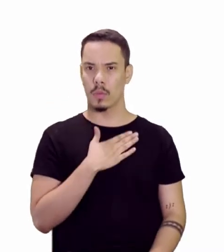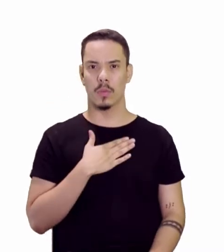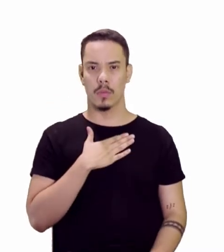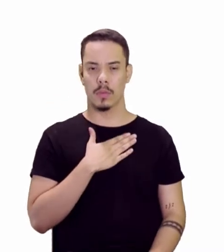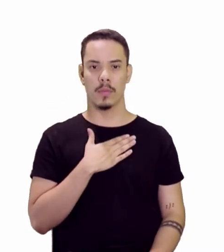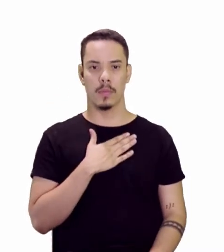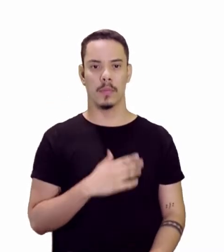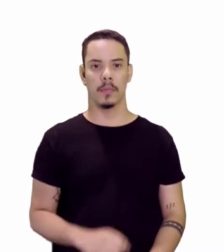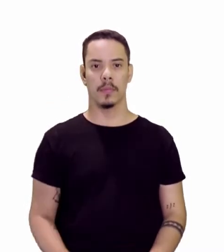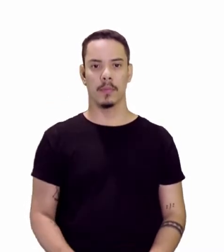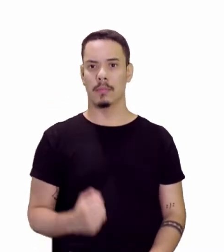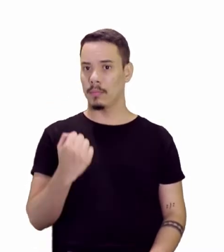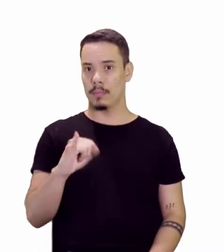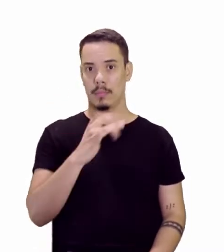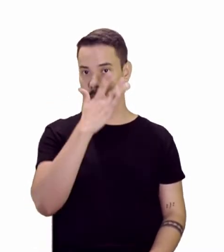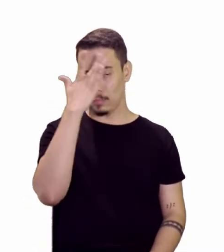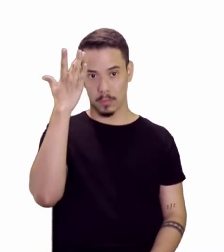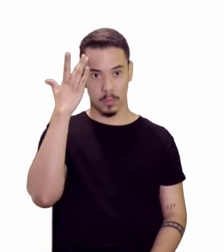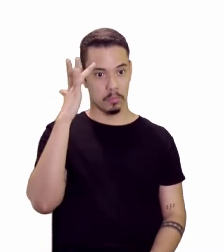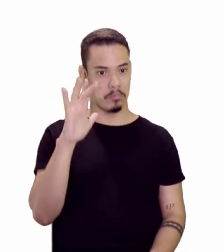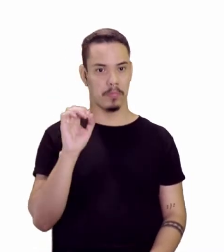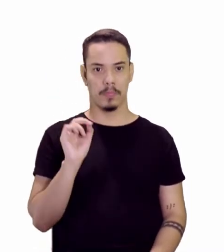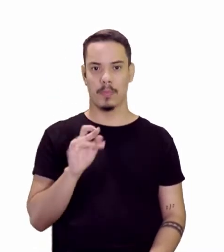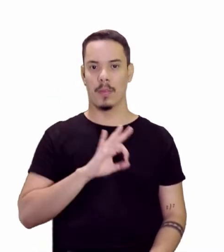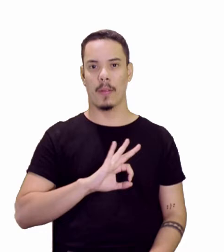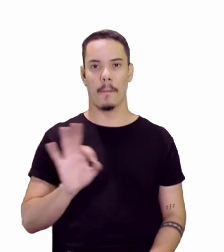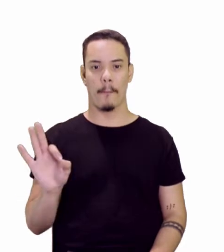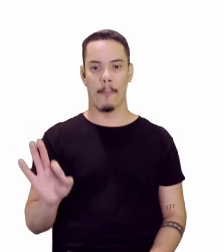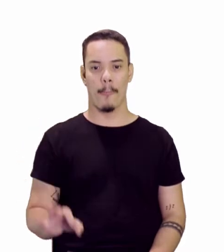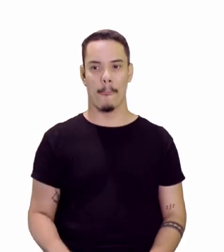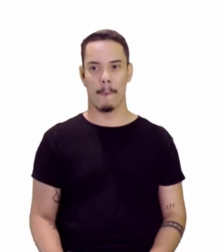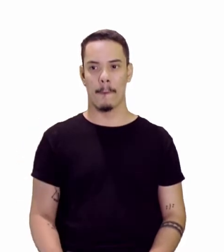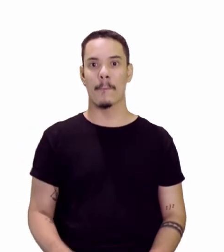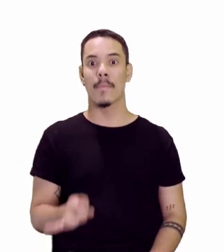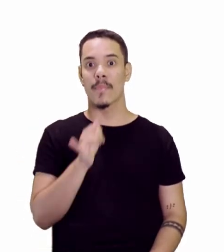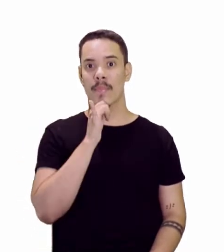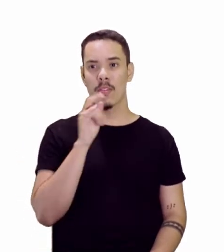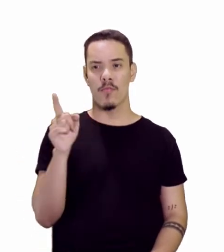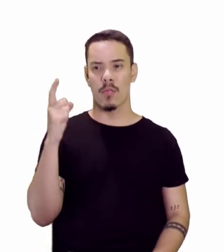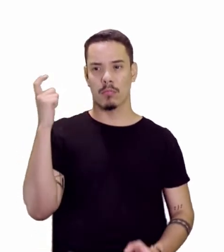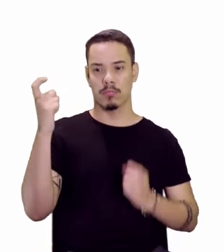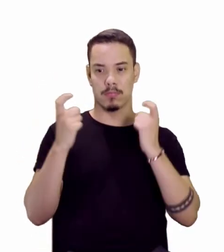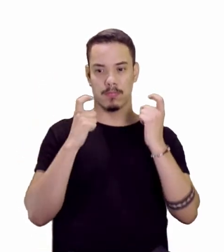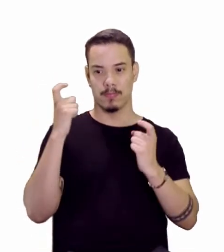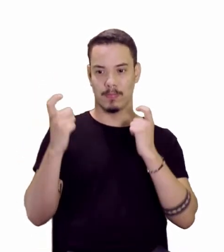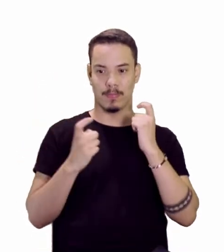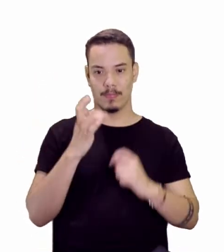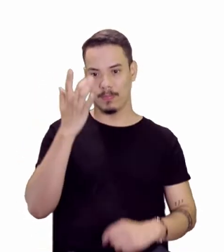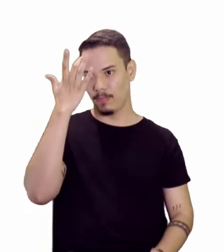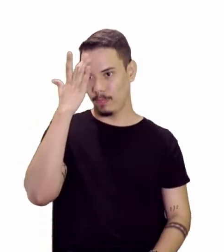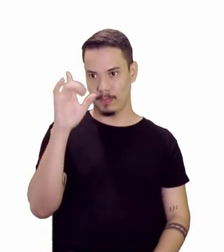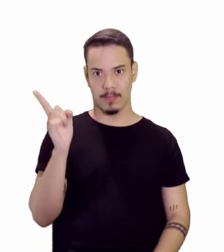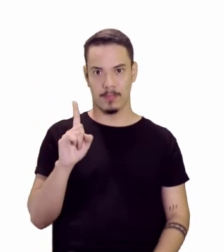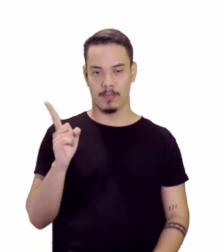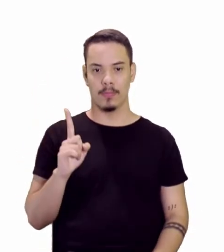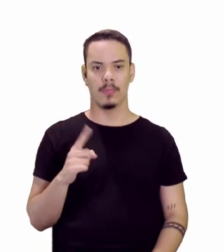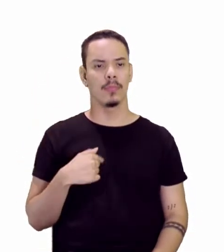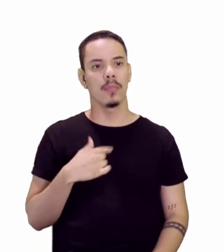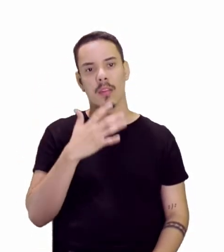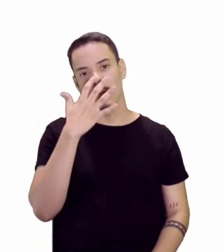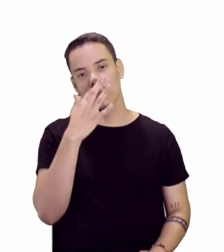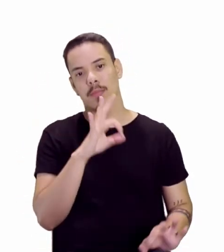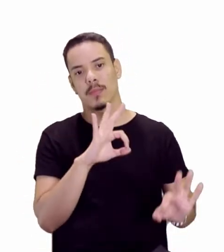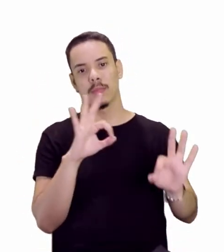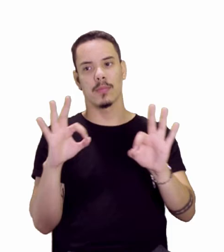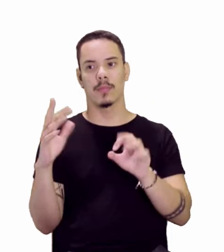negocinho lá. Quem não sabe nadar, que eu vi ele. Acho que você, por essa preocupação sua de não saber nadar, né? Não, eu estava tava só assistindo pois